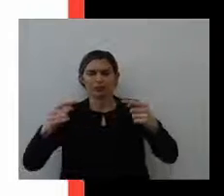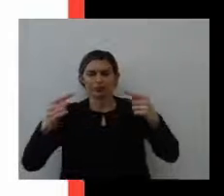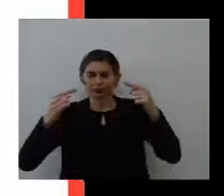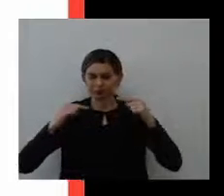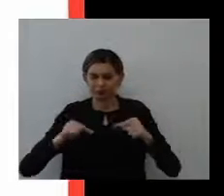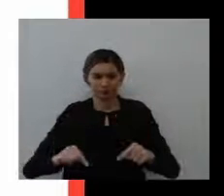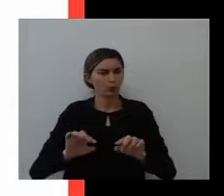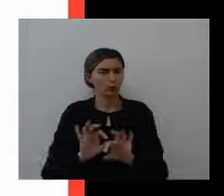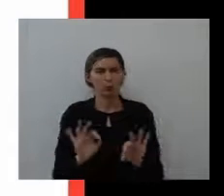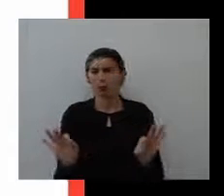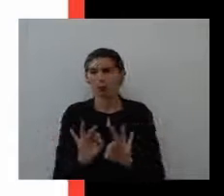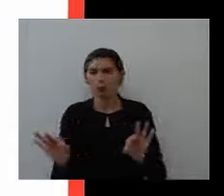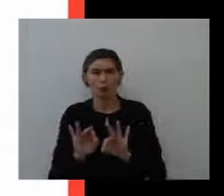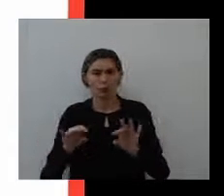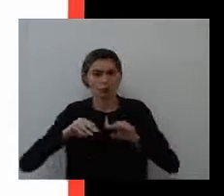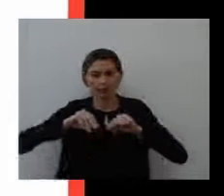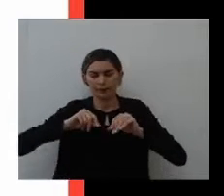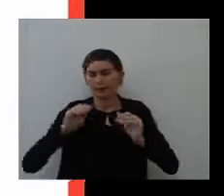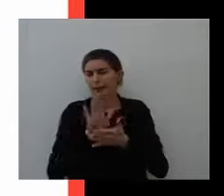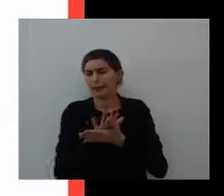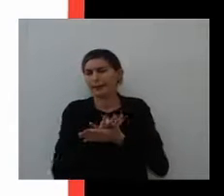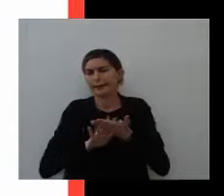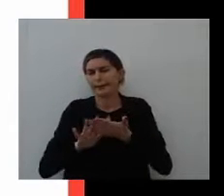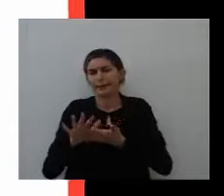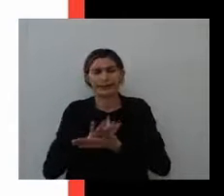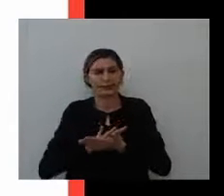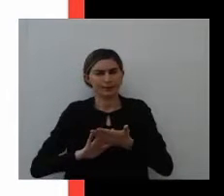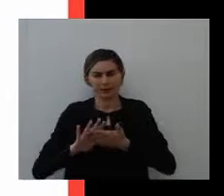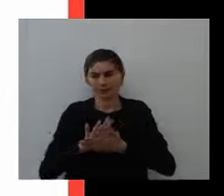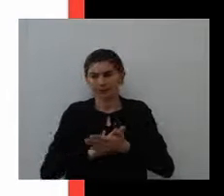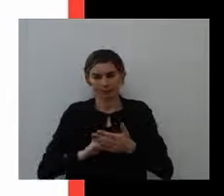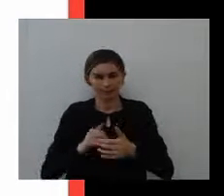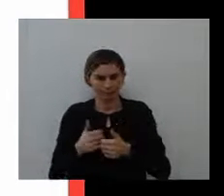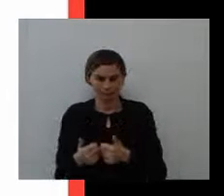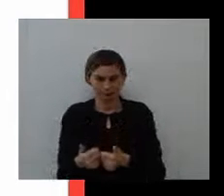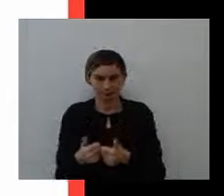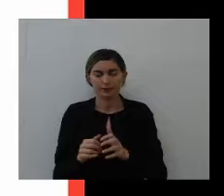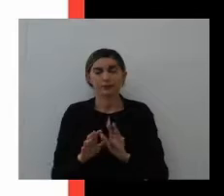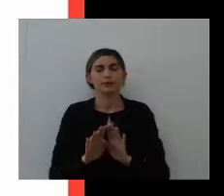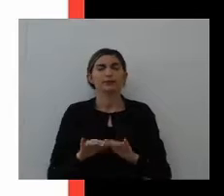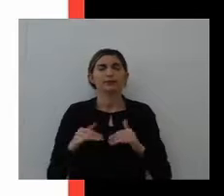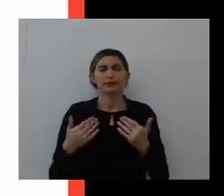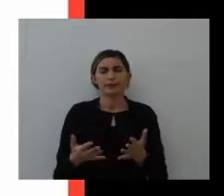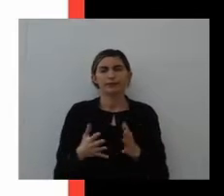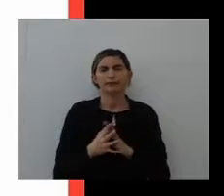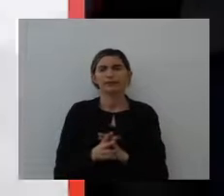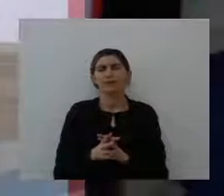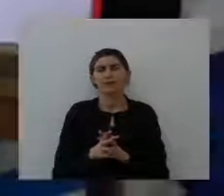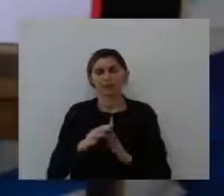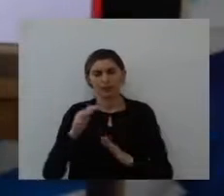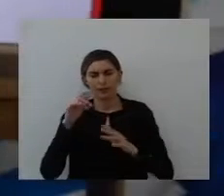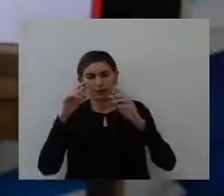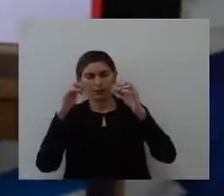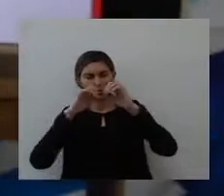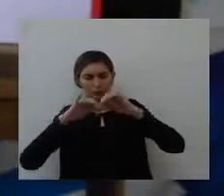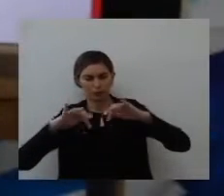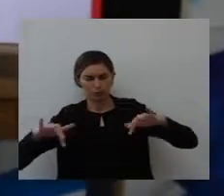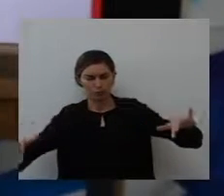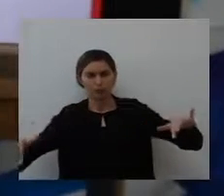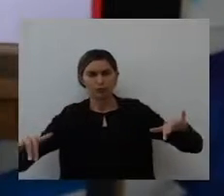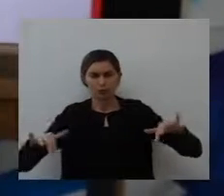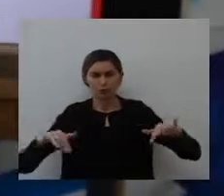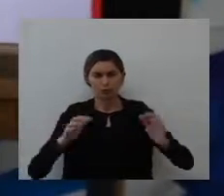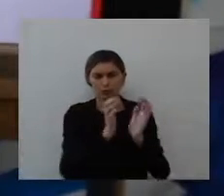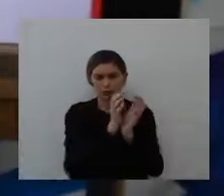férteis e os marginalizados sem terra. Tranquilo? Então, ó, desintegrou os